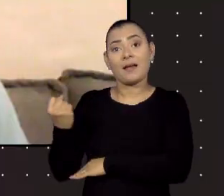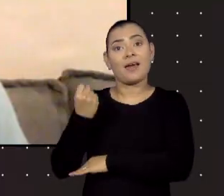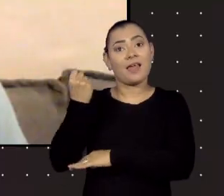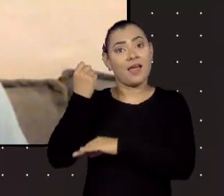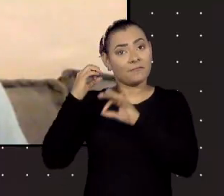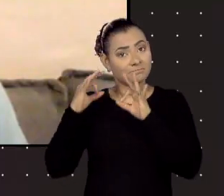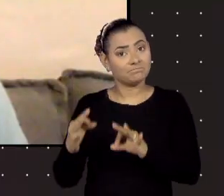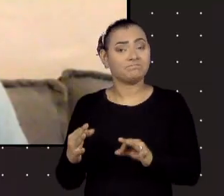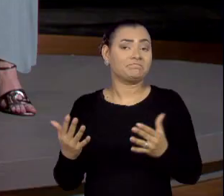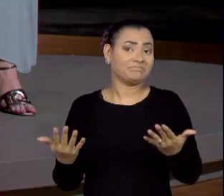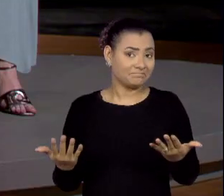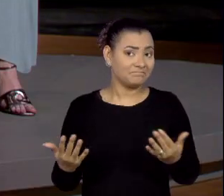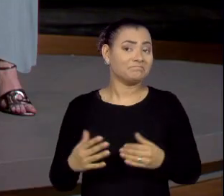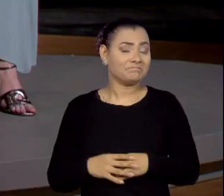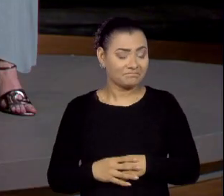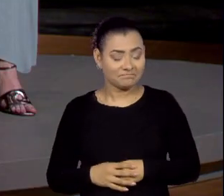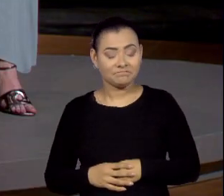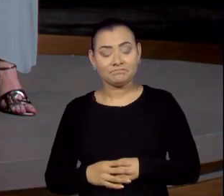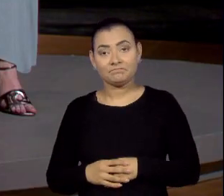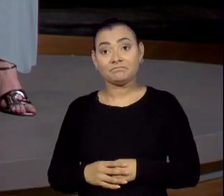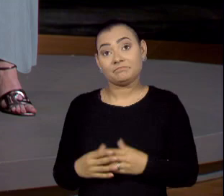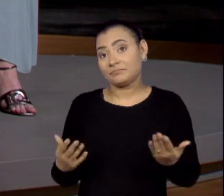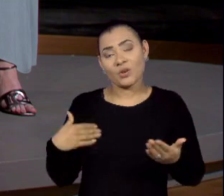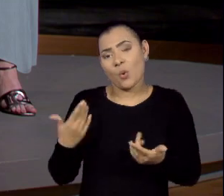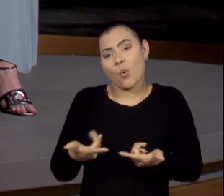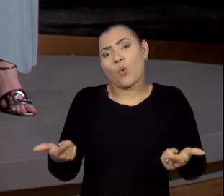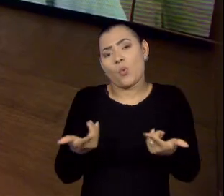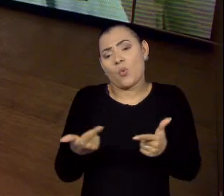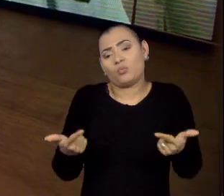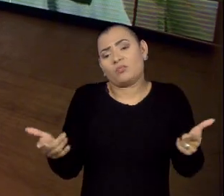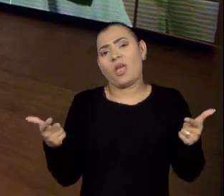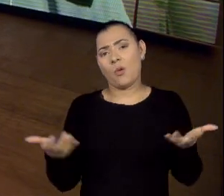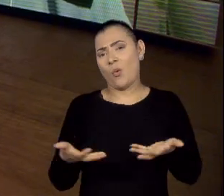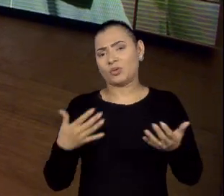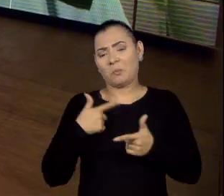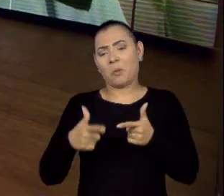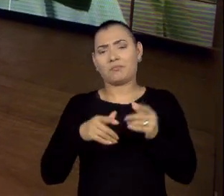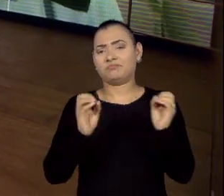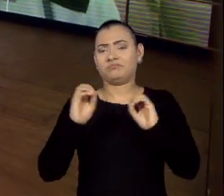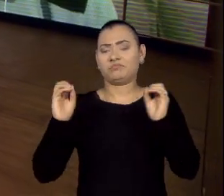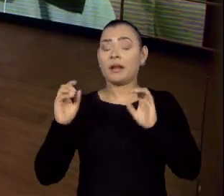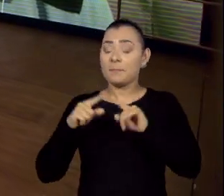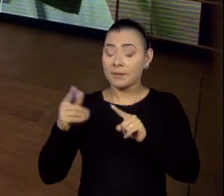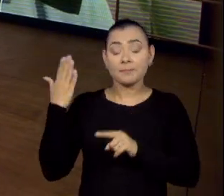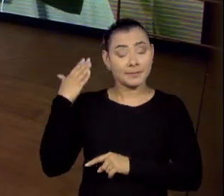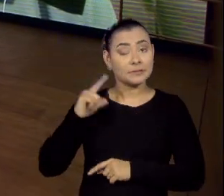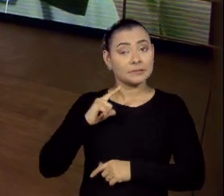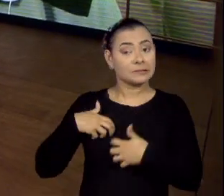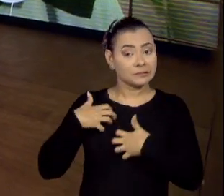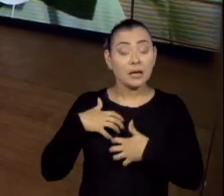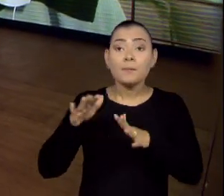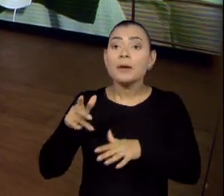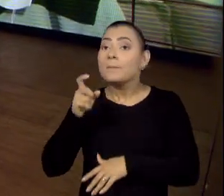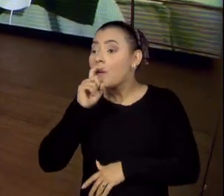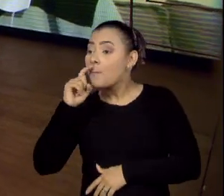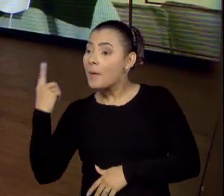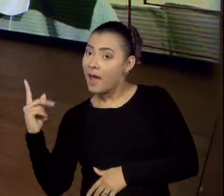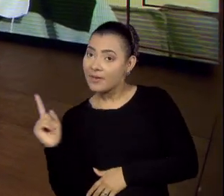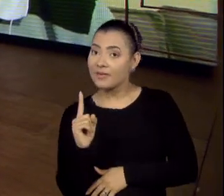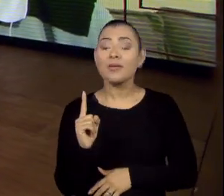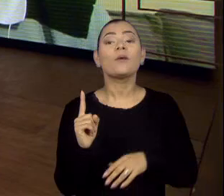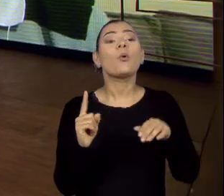graves internos que eu não tenho hoje. Mas aí, meu pai conversou com a Lourdes,